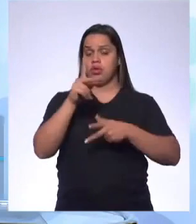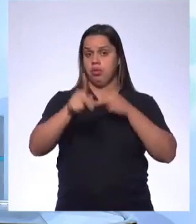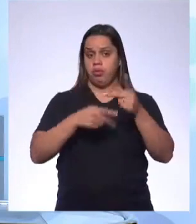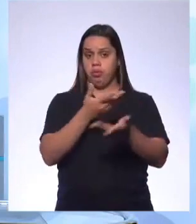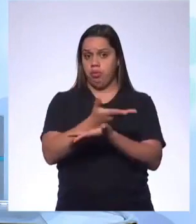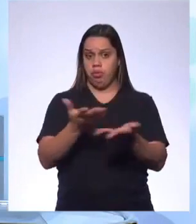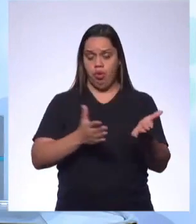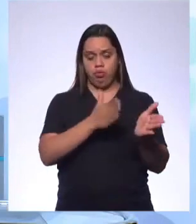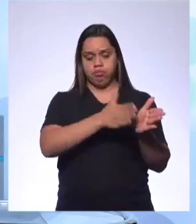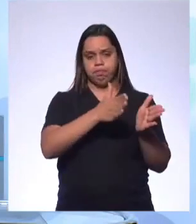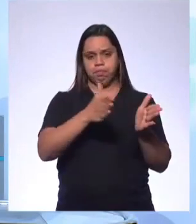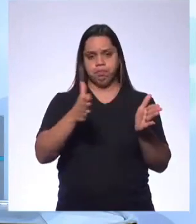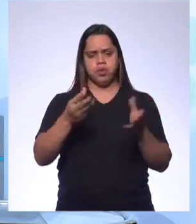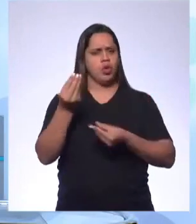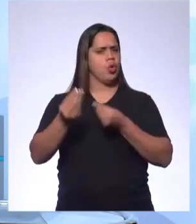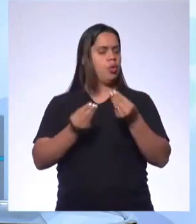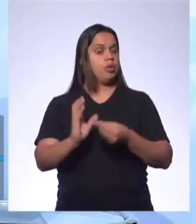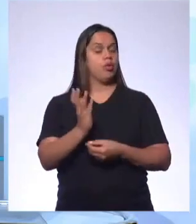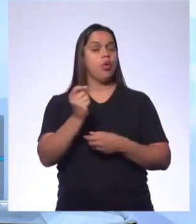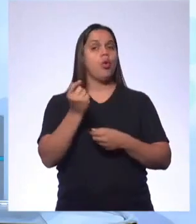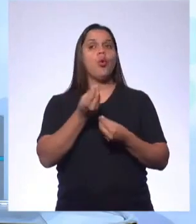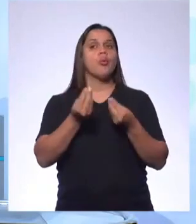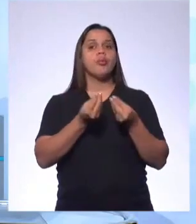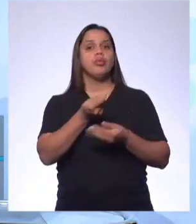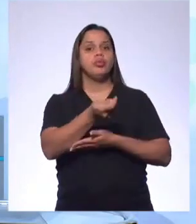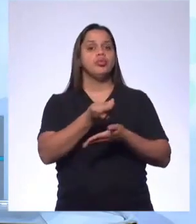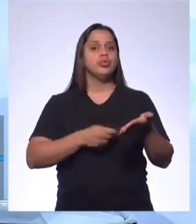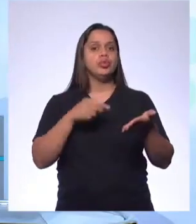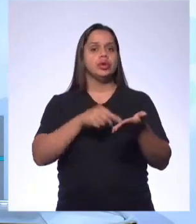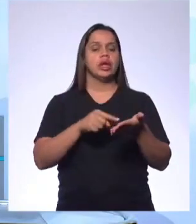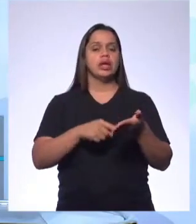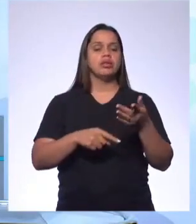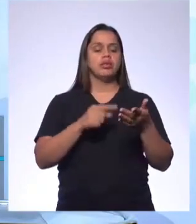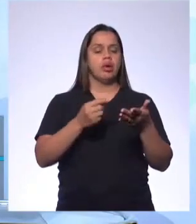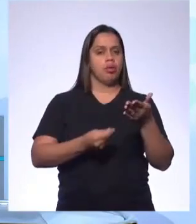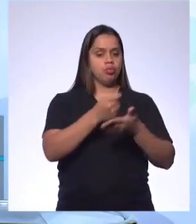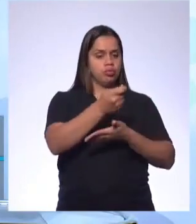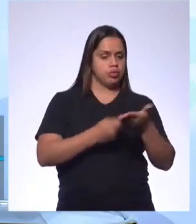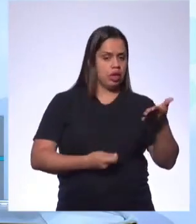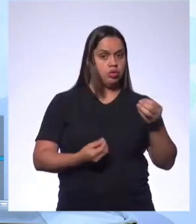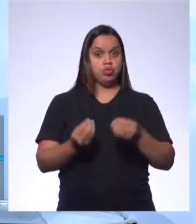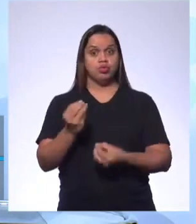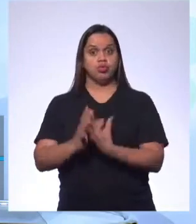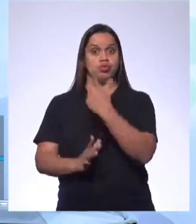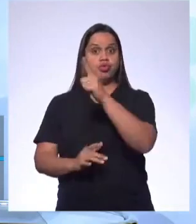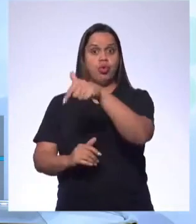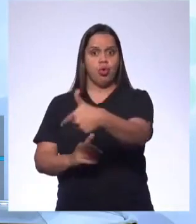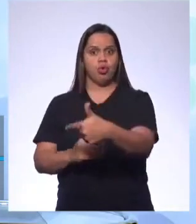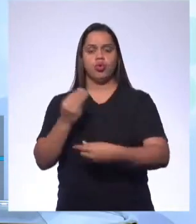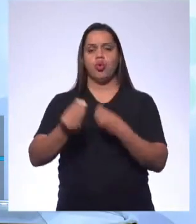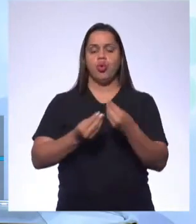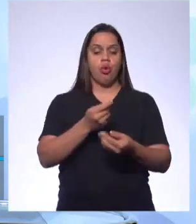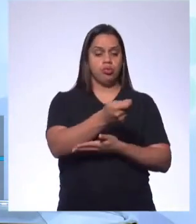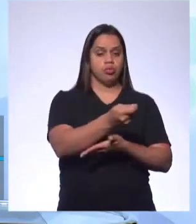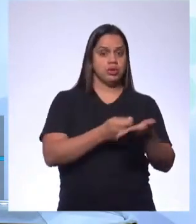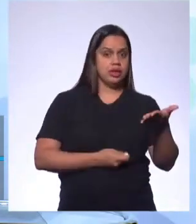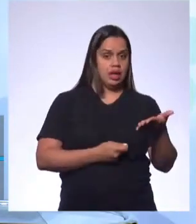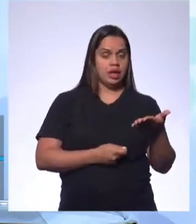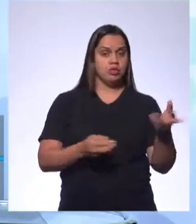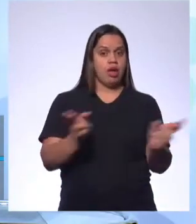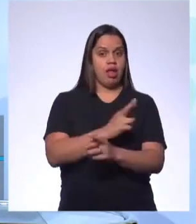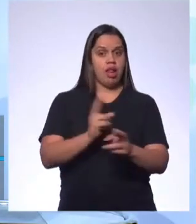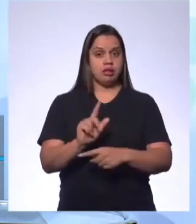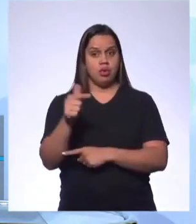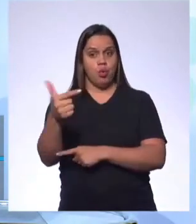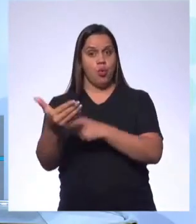do tempo. Então, como um texto acaba se tornando outro, como um texto faz uma relação com o